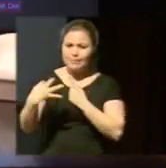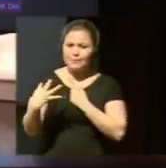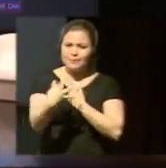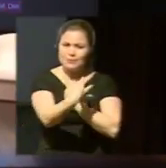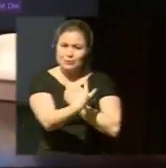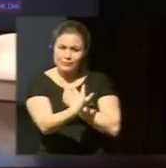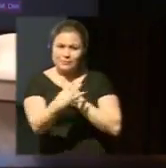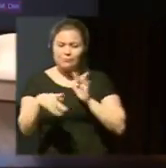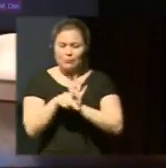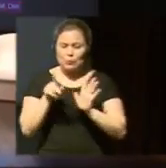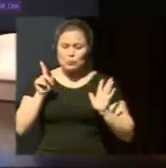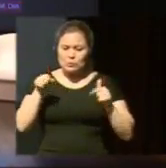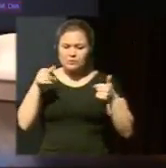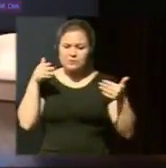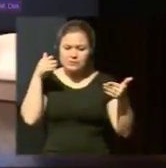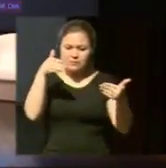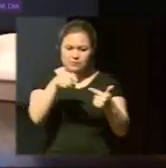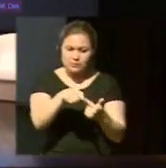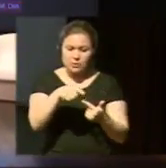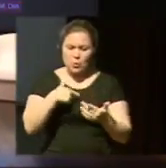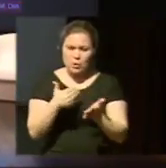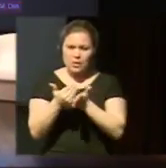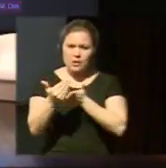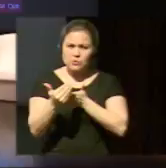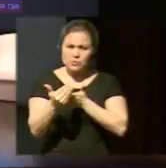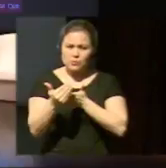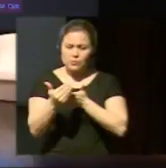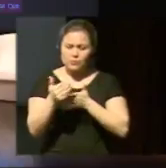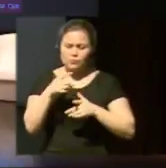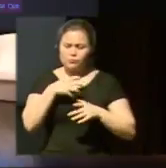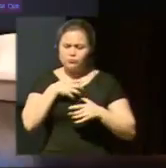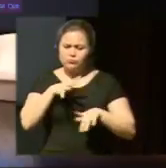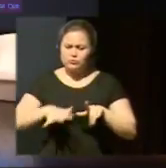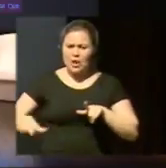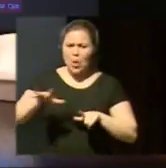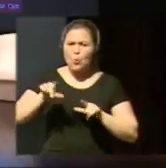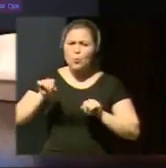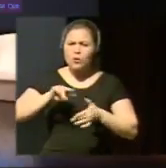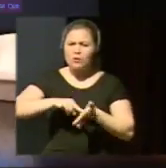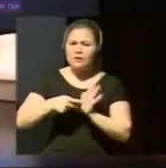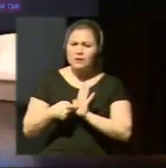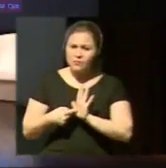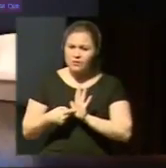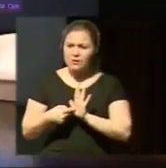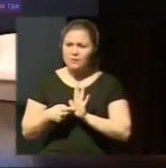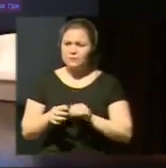sentido. Eu inicio, de forma geral, o que significa